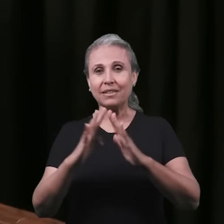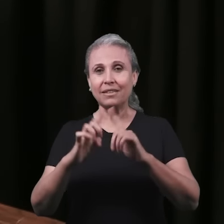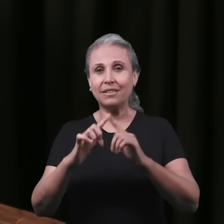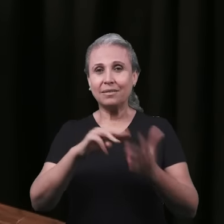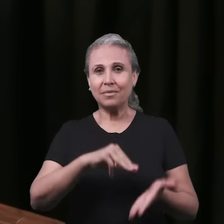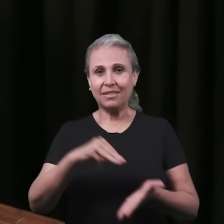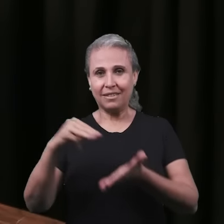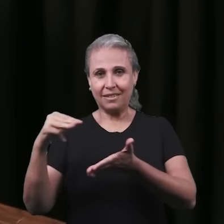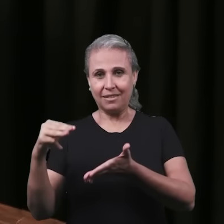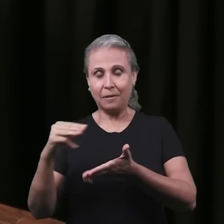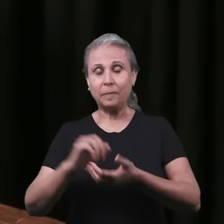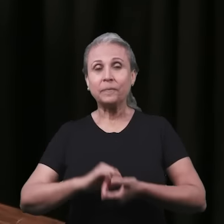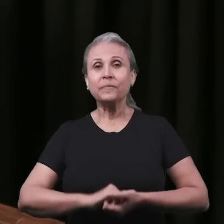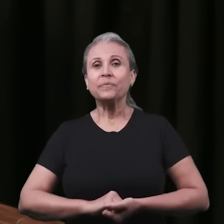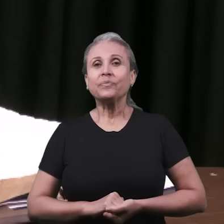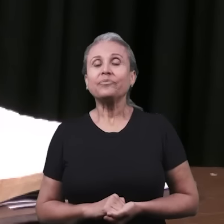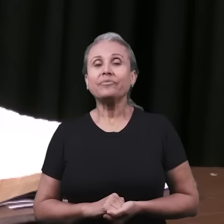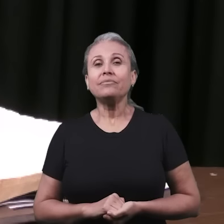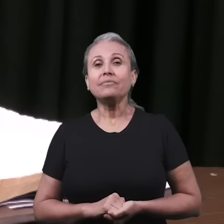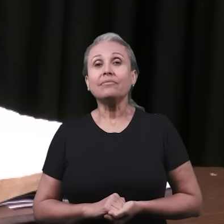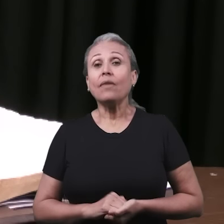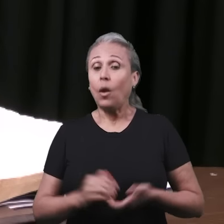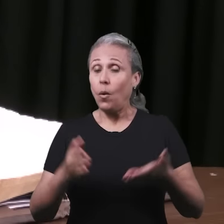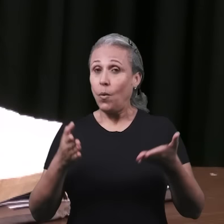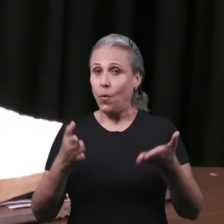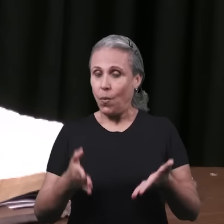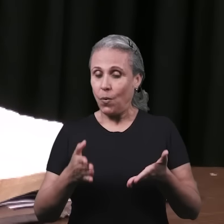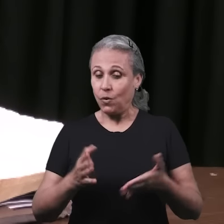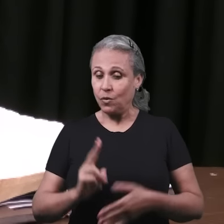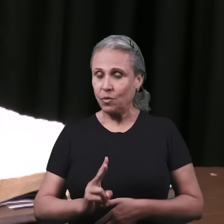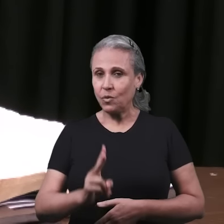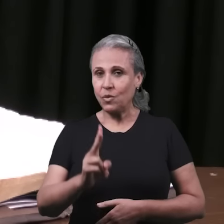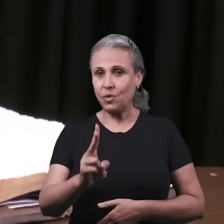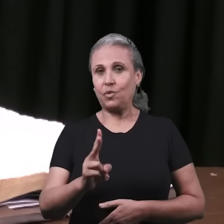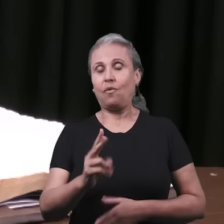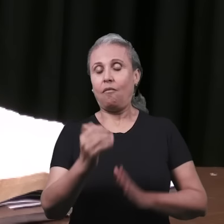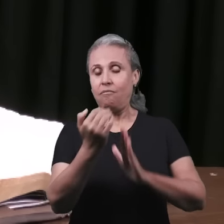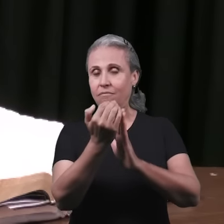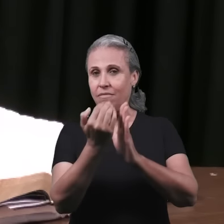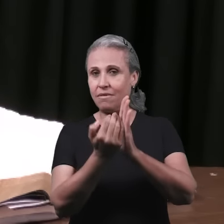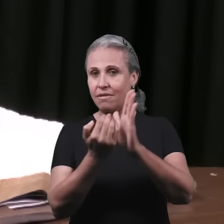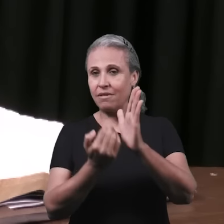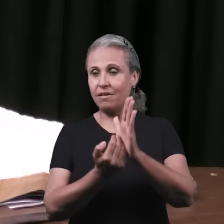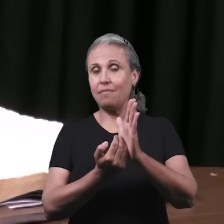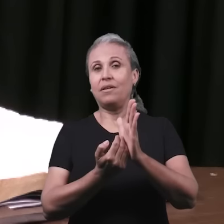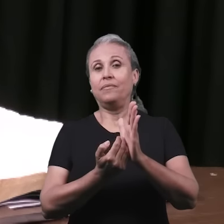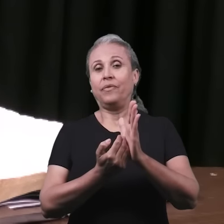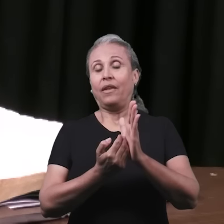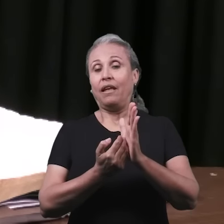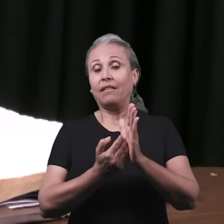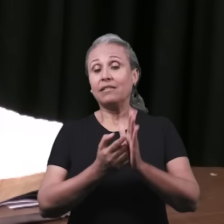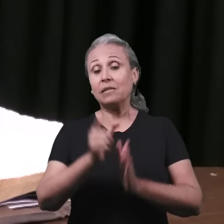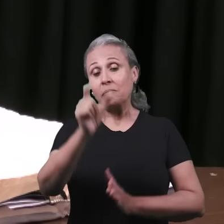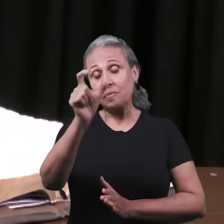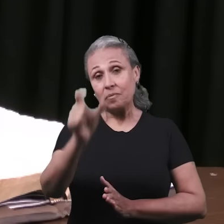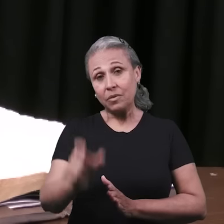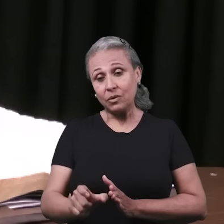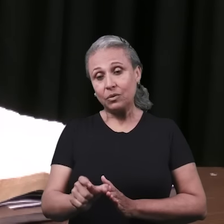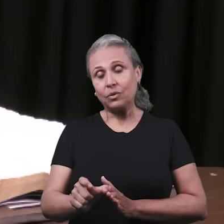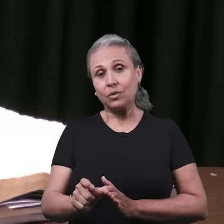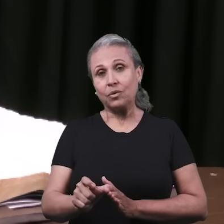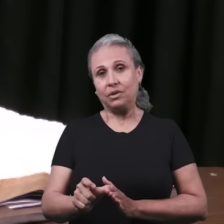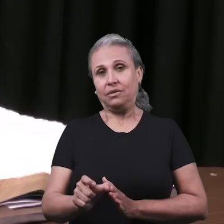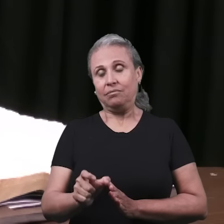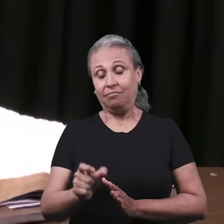multiplataformas da Igreja Cristã Maranata. Hoje nós vamos dar continuidade a uma série